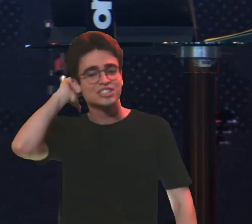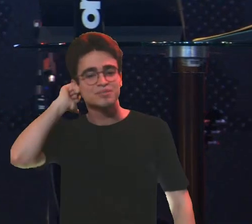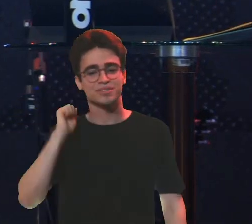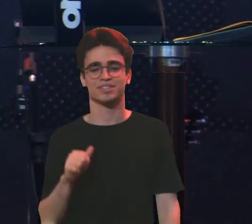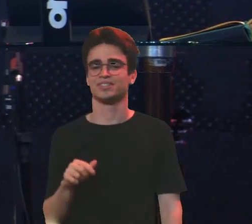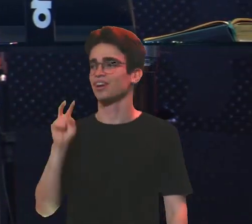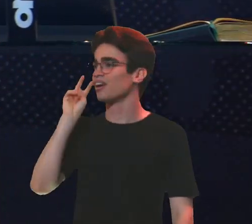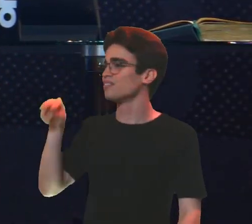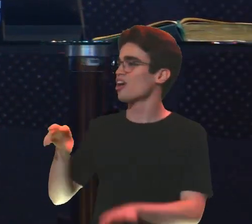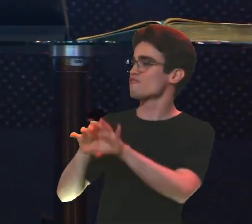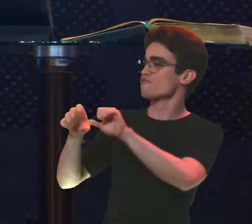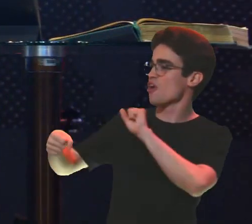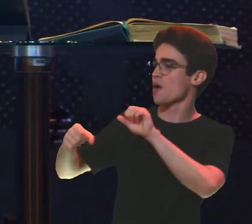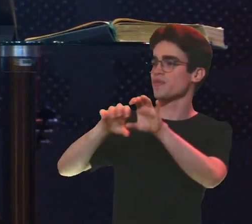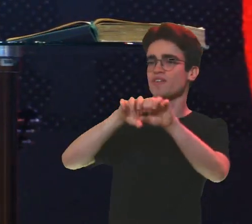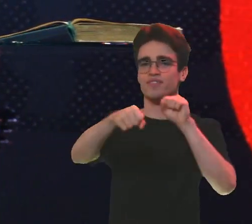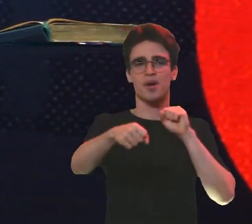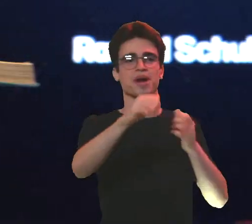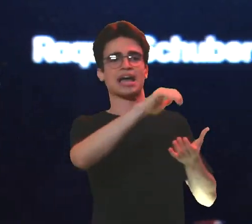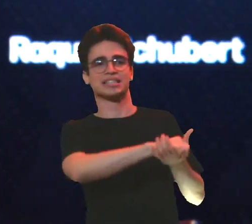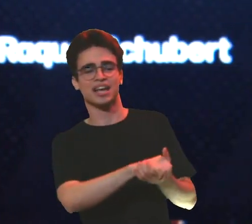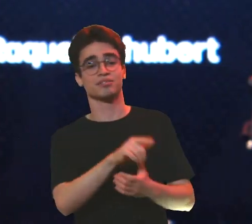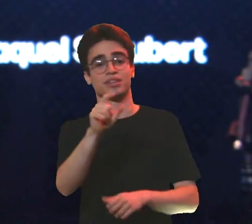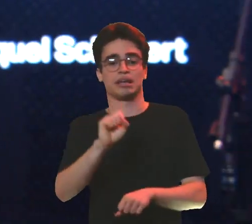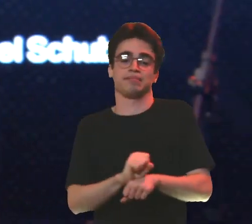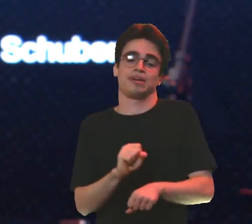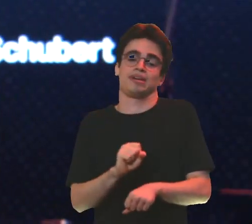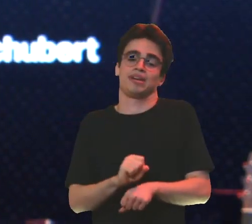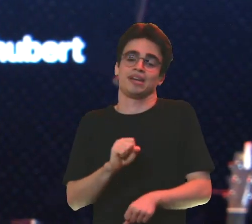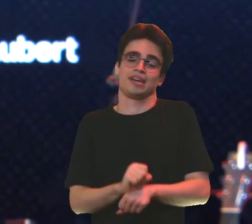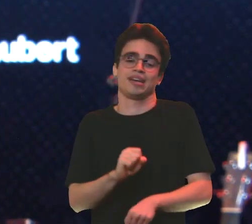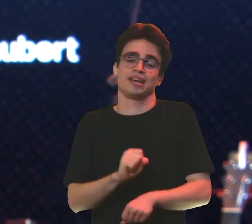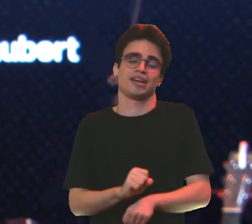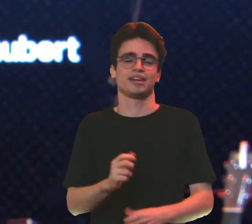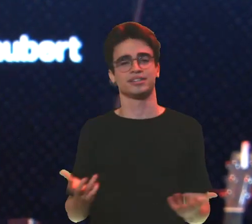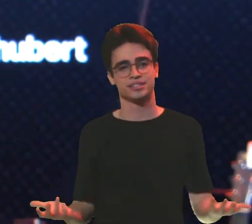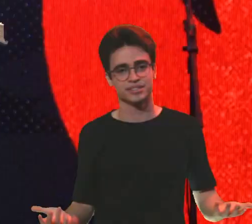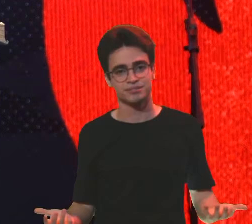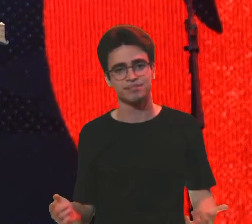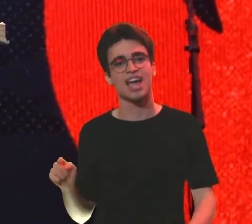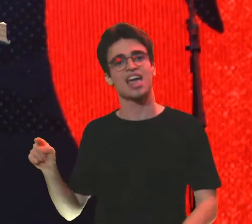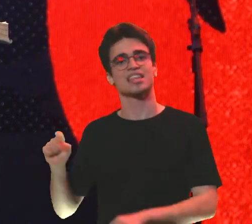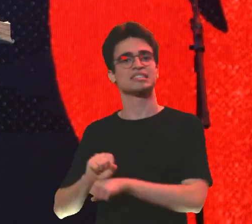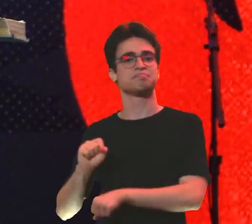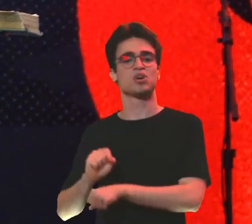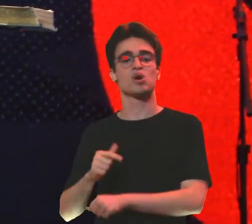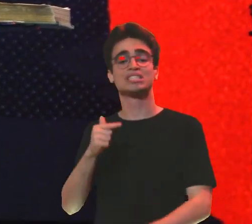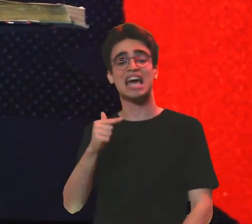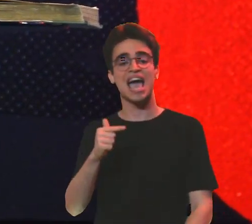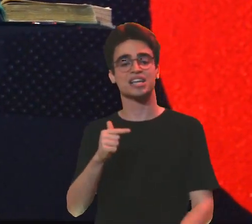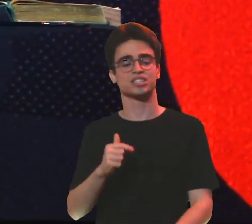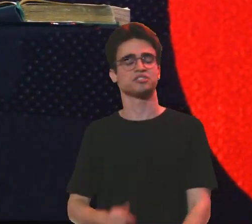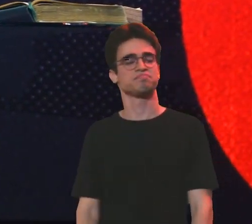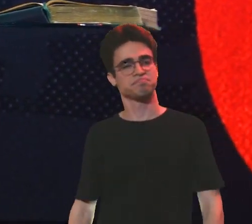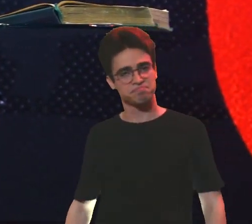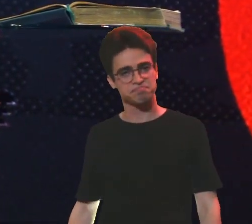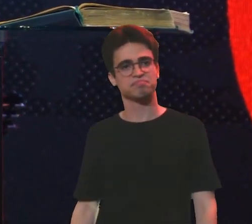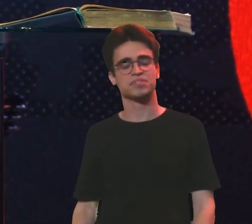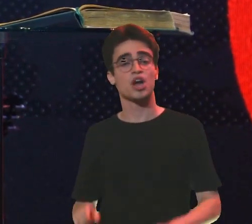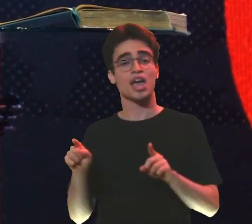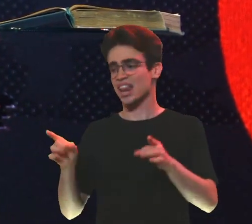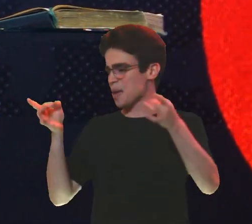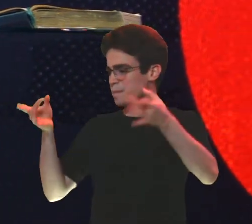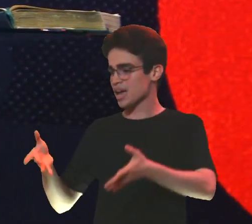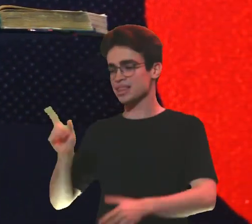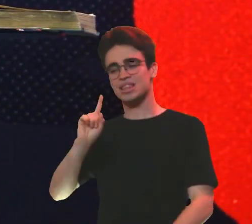se formando, gente casando e você lá esperando. Ele esperou 7 anos e ele não foi embora, porque ele sabia que